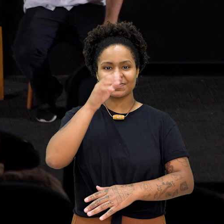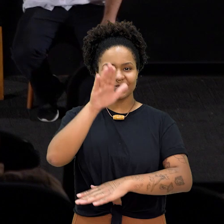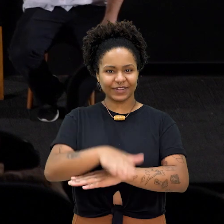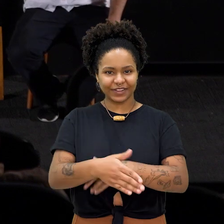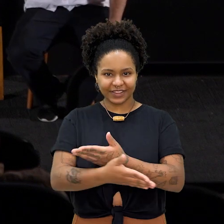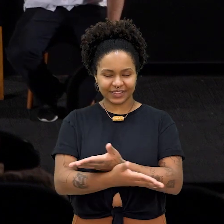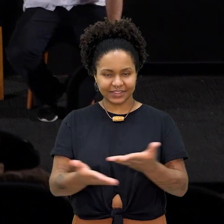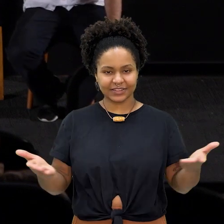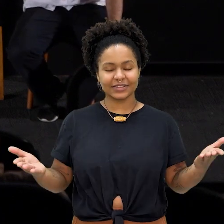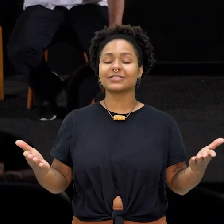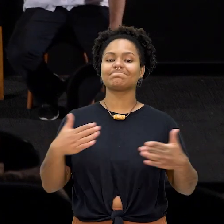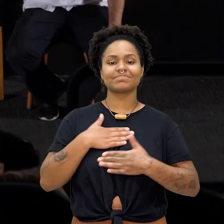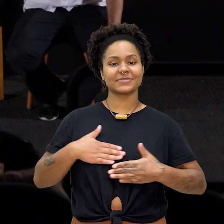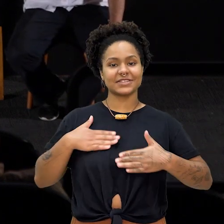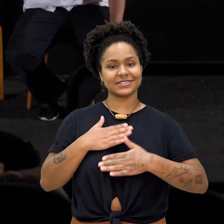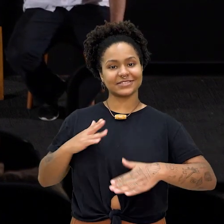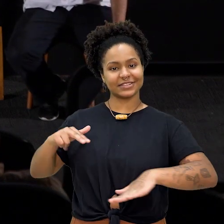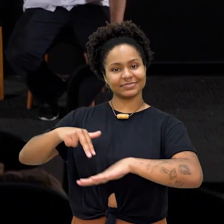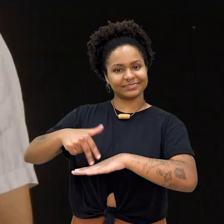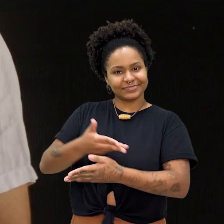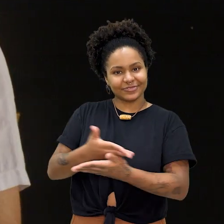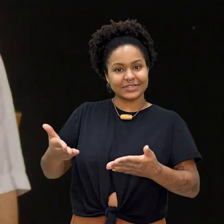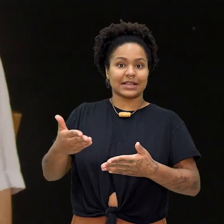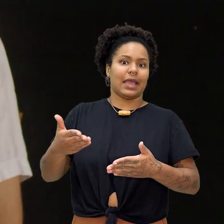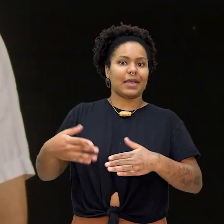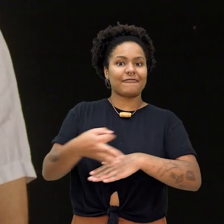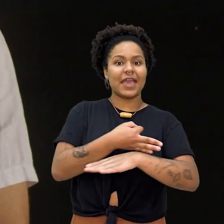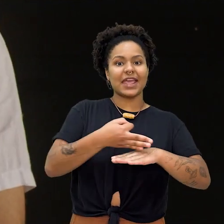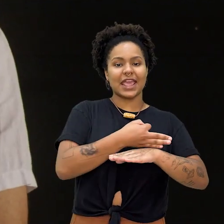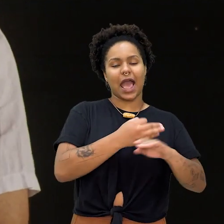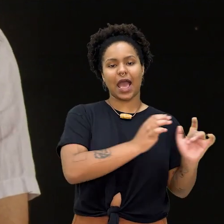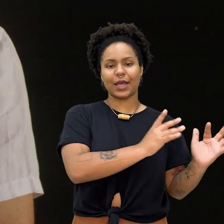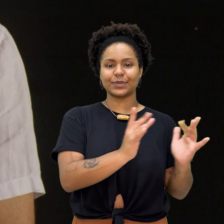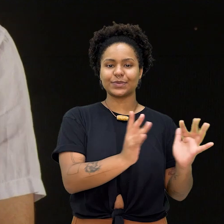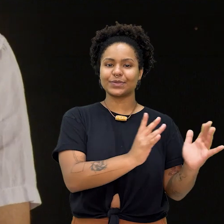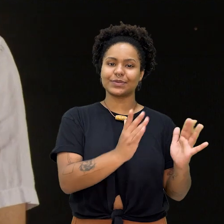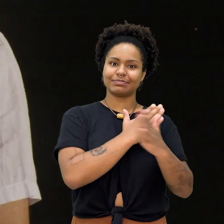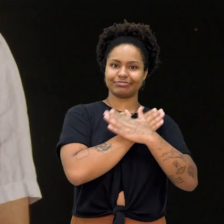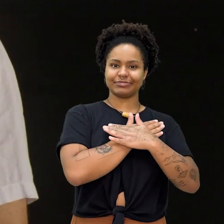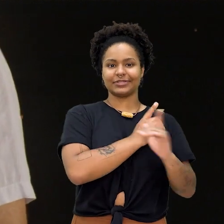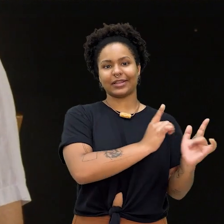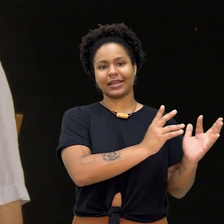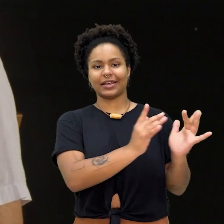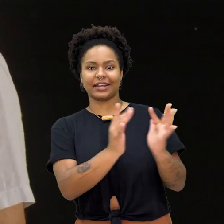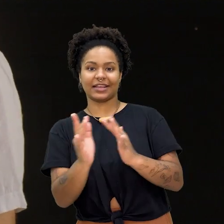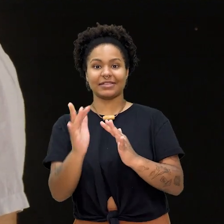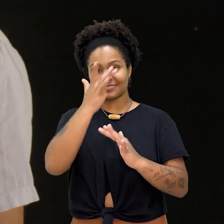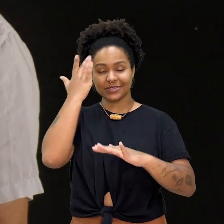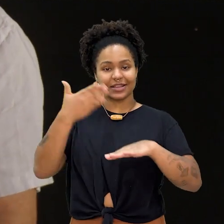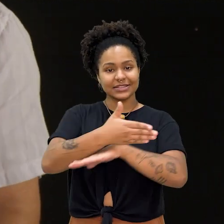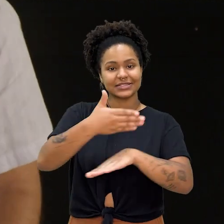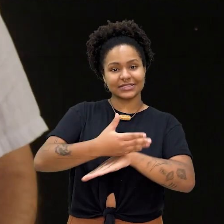boa tarde. É um prazer estar aqui com vocês, passar o feriado, essa emenda de feriado com quem pôde